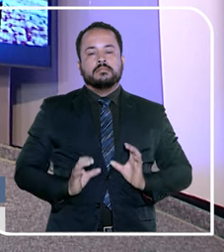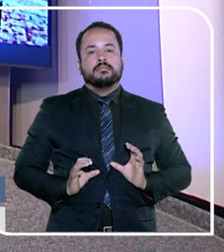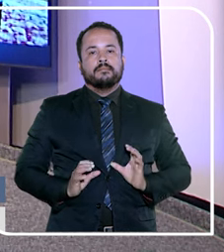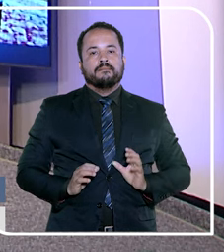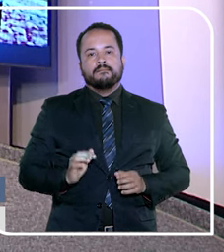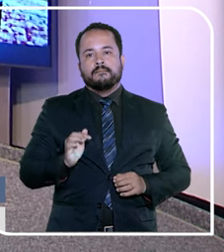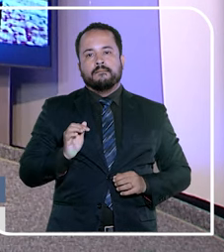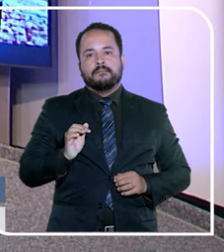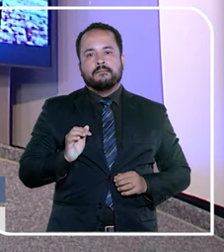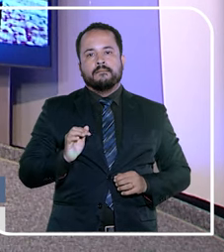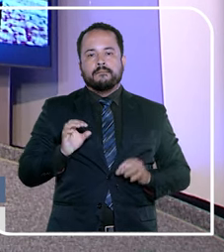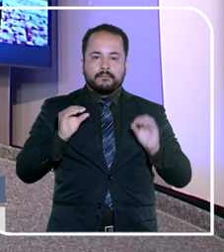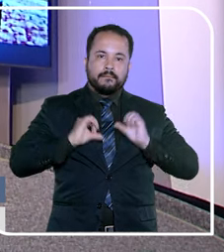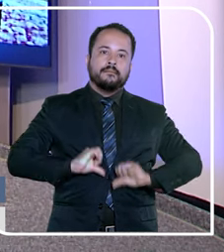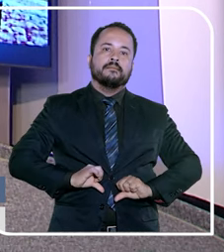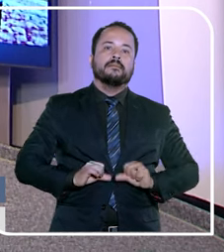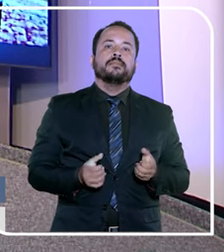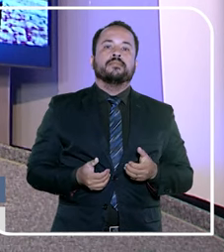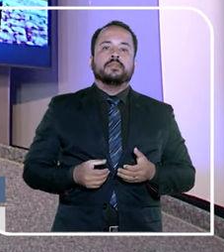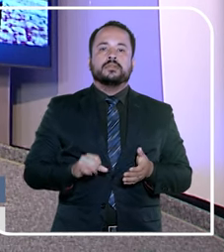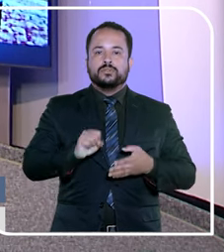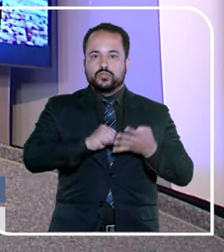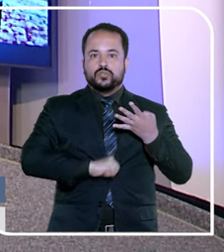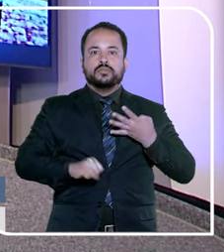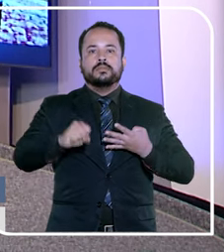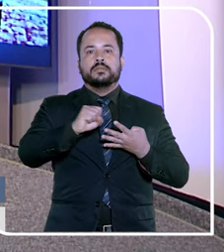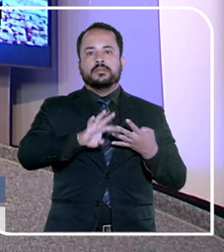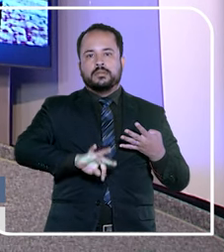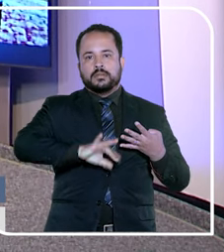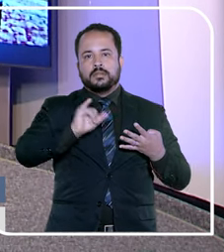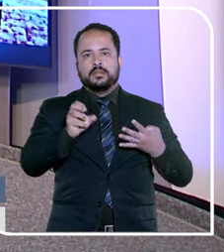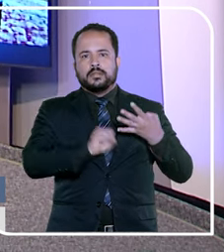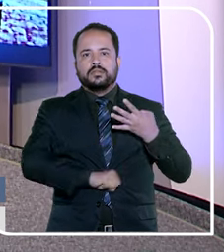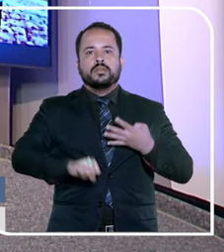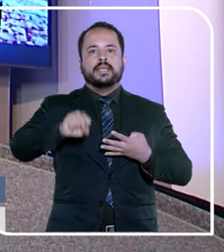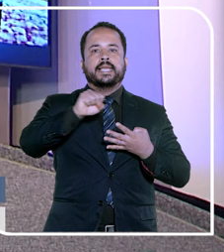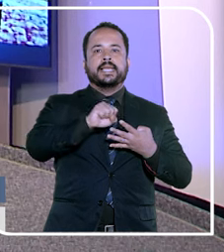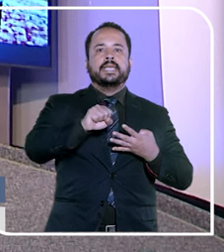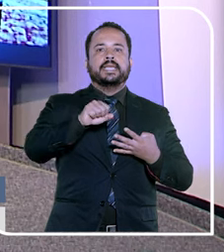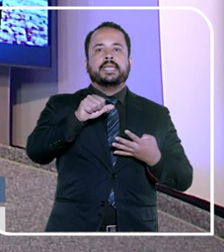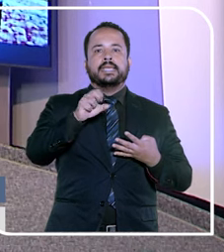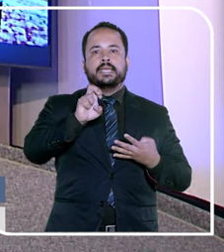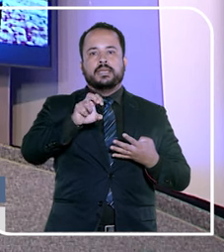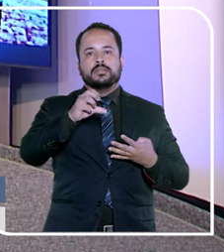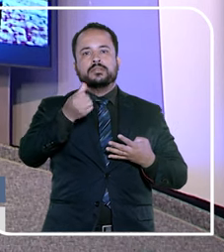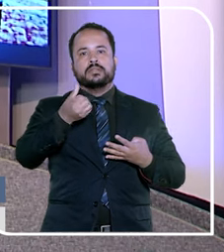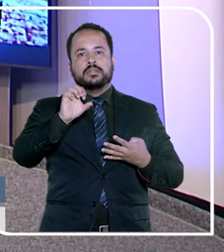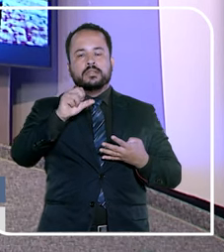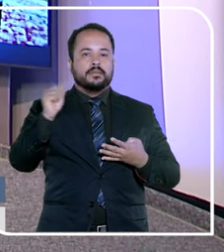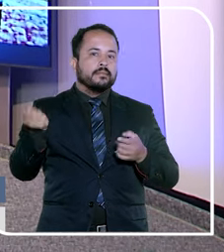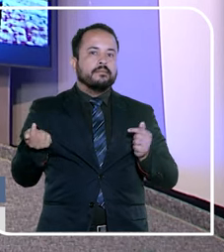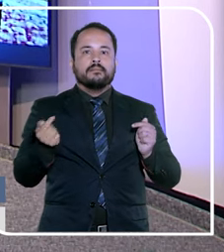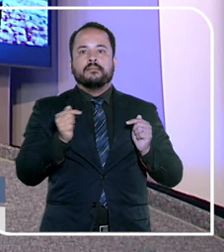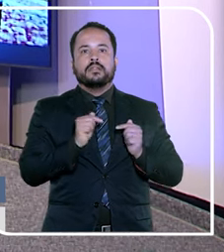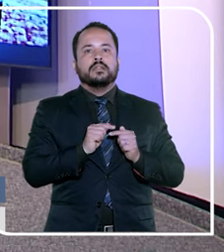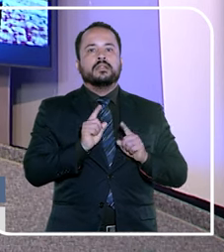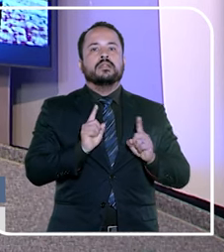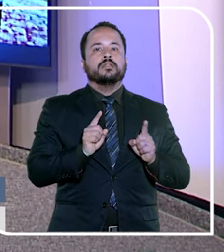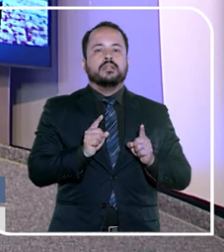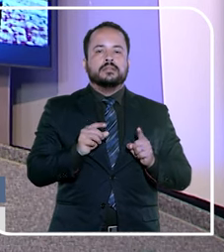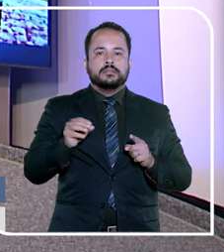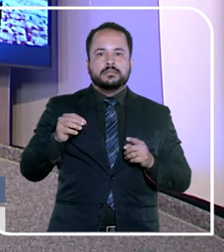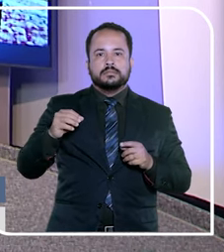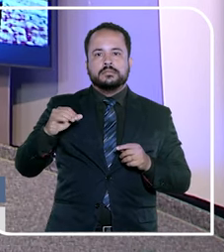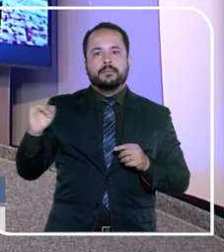sobre a qual eu falei aqui do STJ é a 589 abre aspas é inaplicável o princípio da insignificância nos